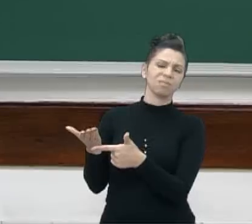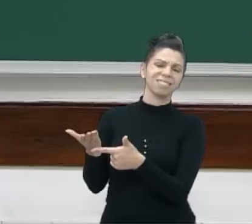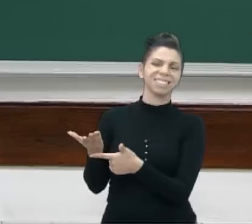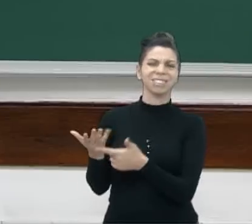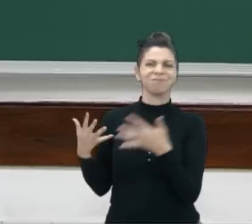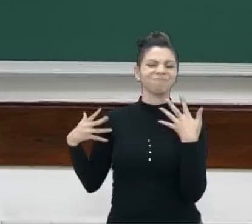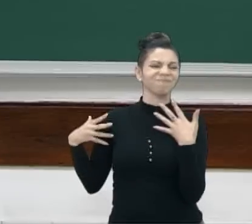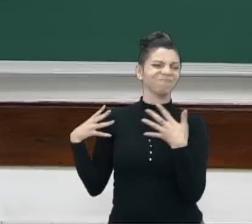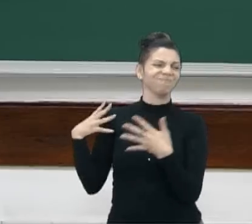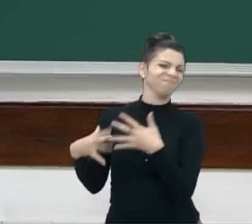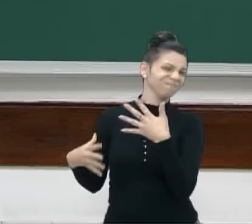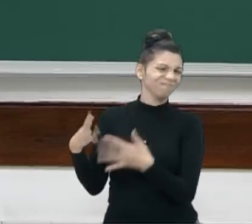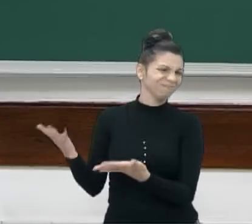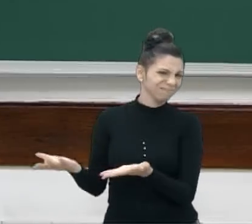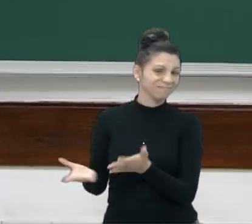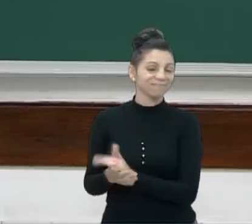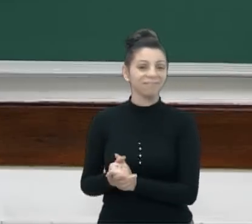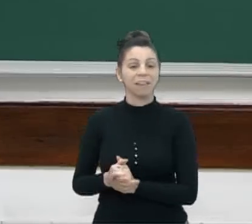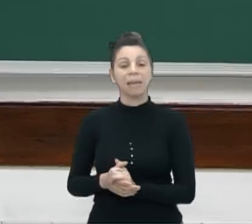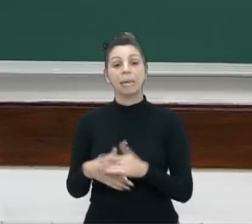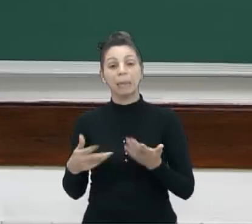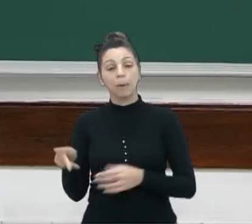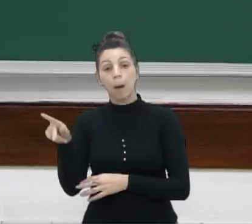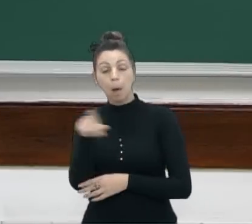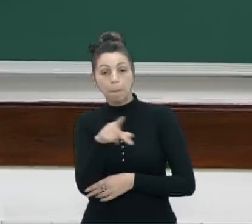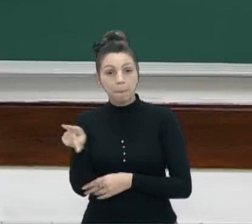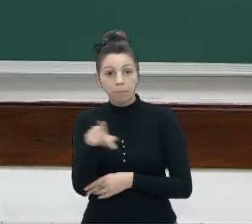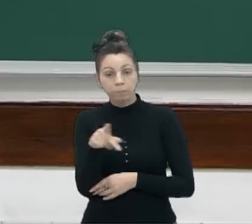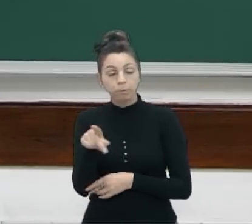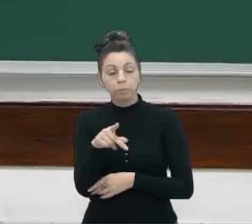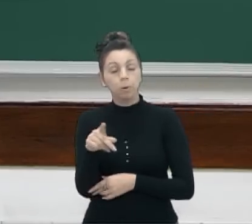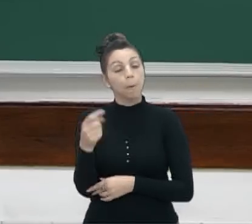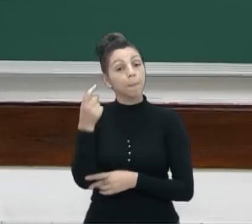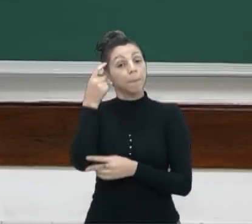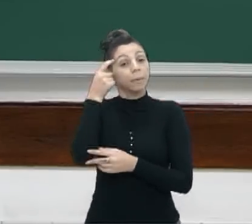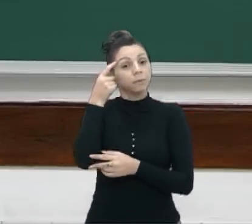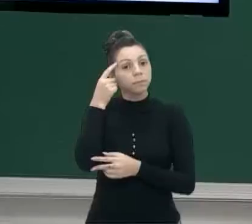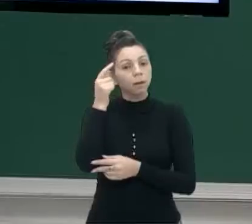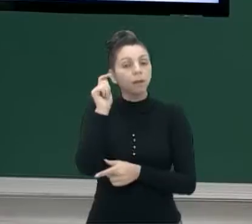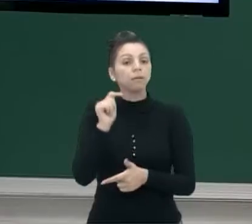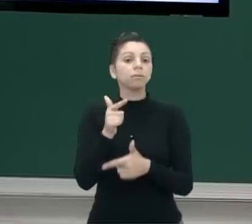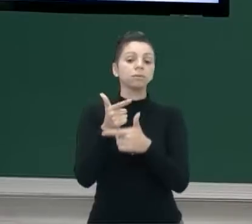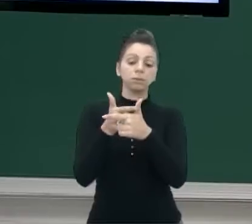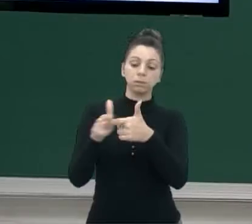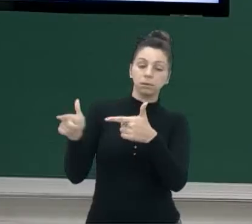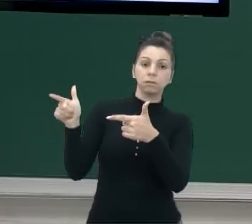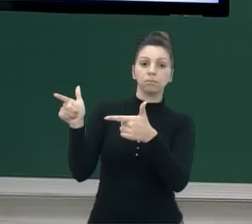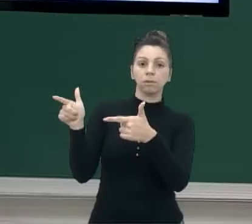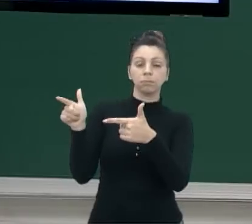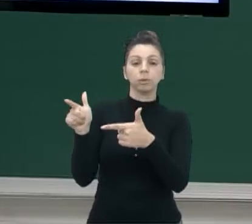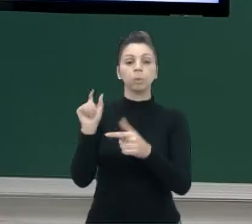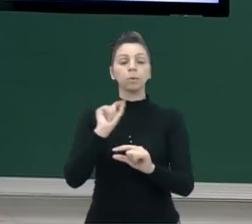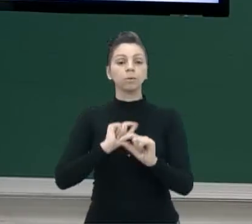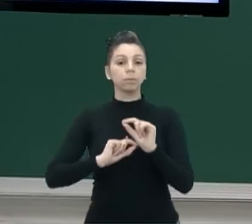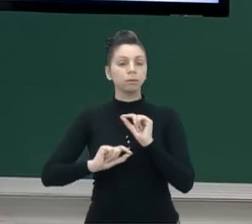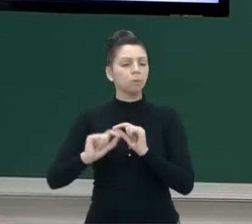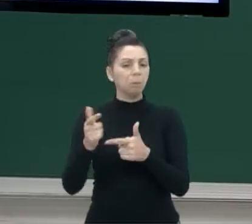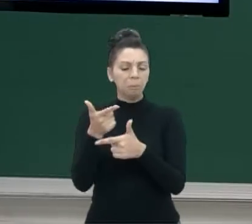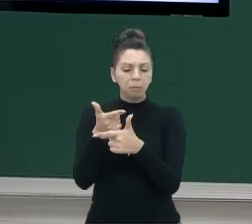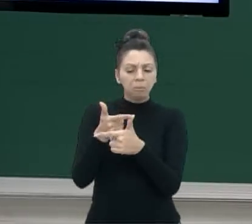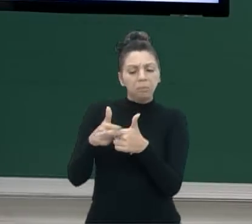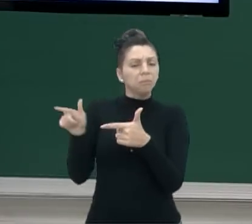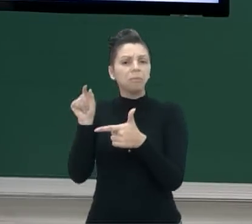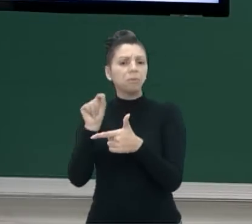ficar complicado. Então, a professora trouxe uma ideia de divisão. A gente vai fazer uma divisão intuitiva. O que que é uma